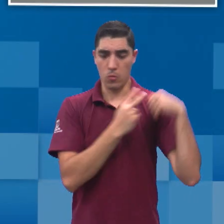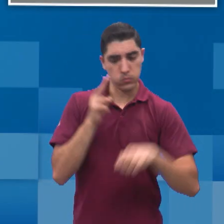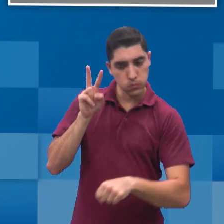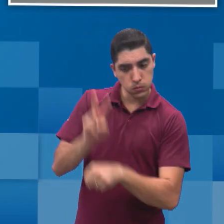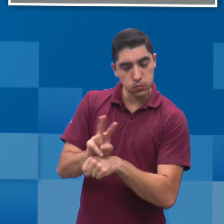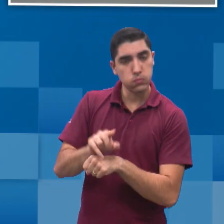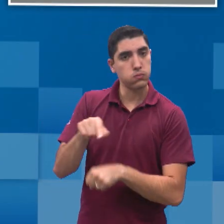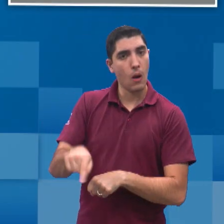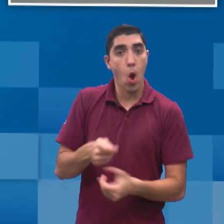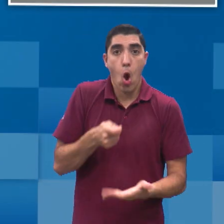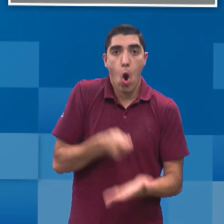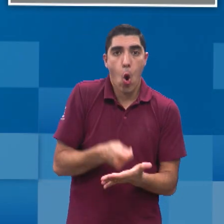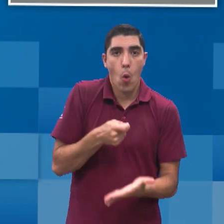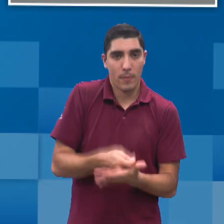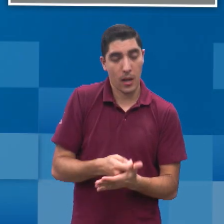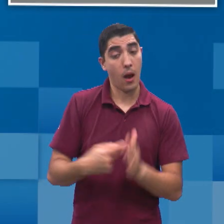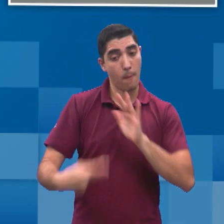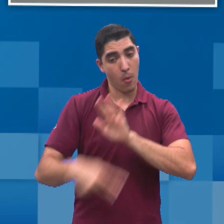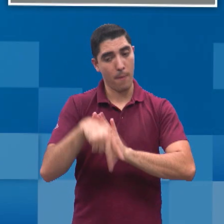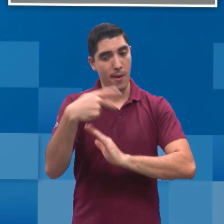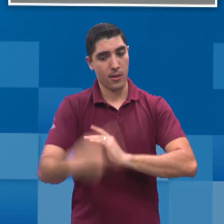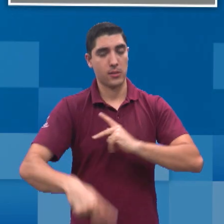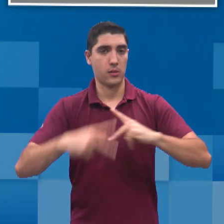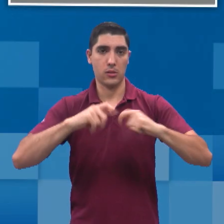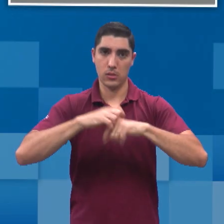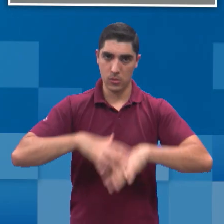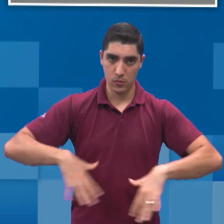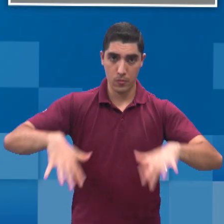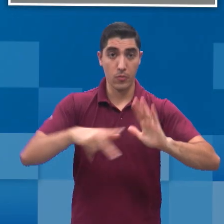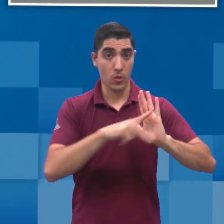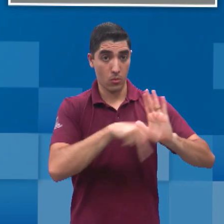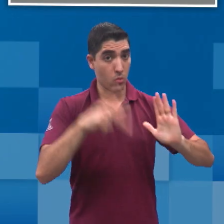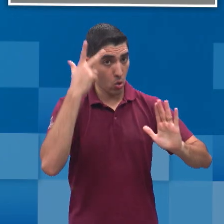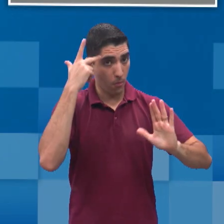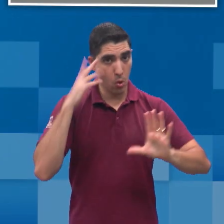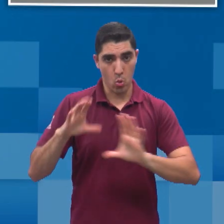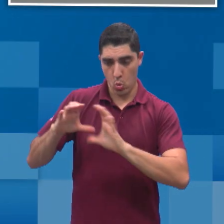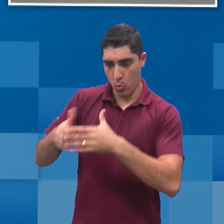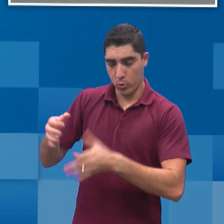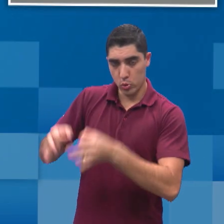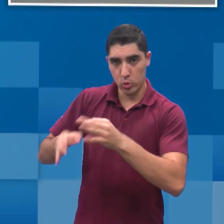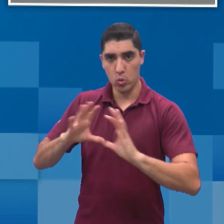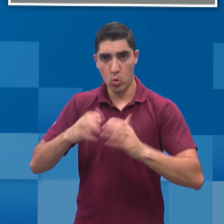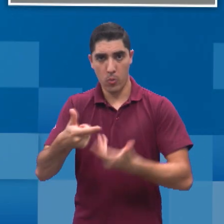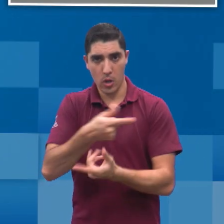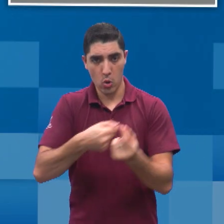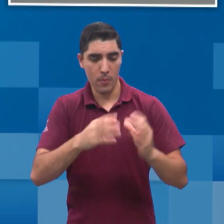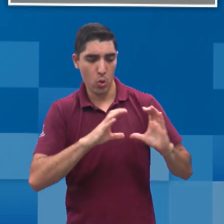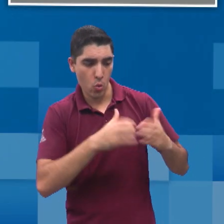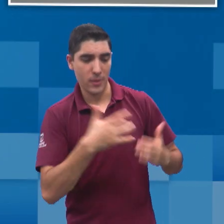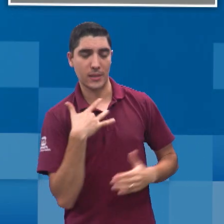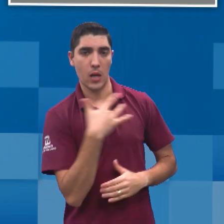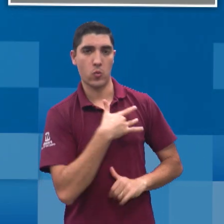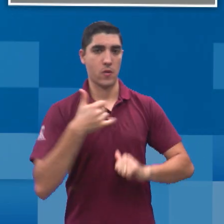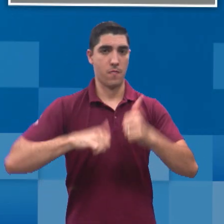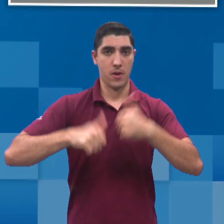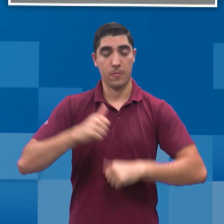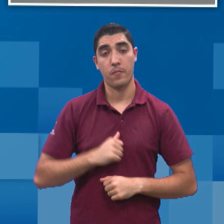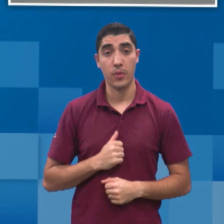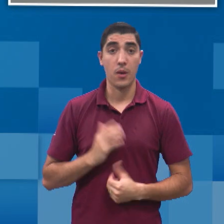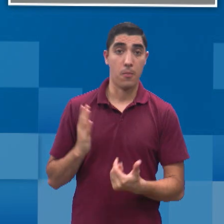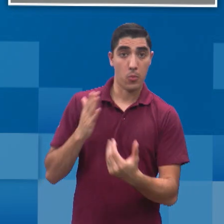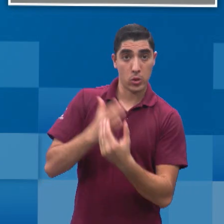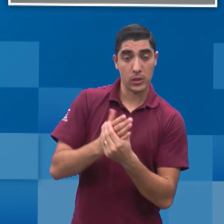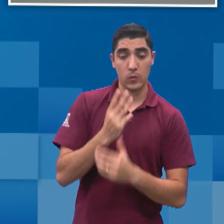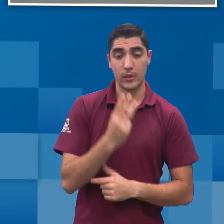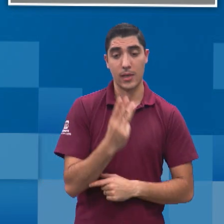Campos e dá outras providências. Rito ordinário, Comissões de Justiça, Economia e Saúde. Processo número